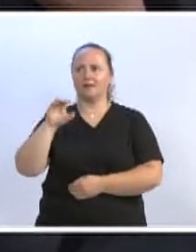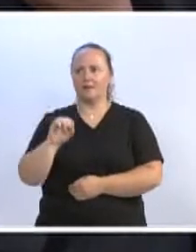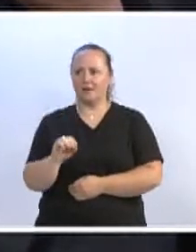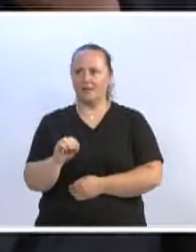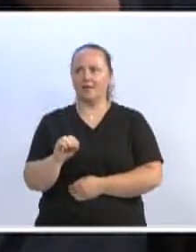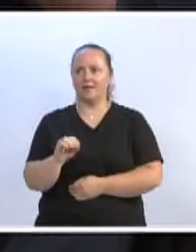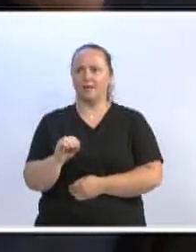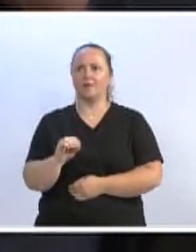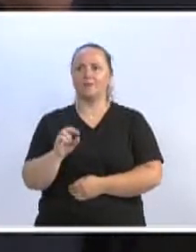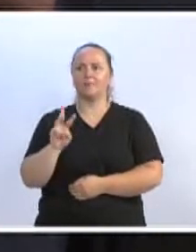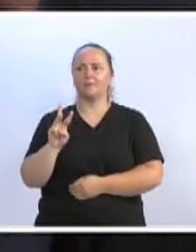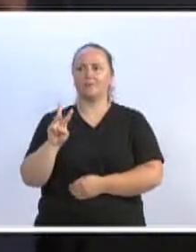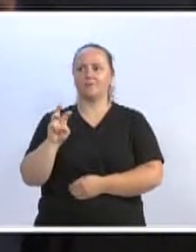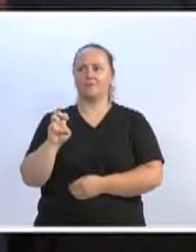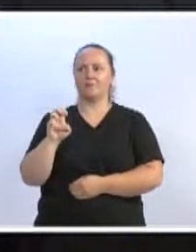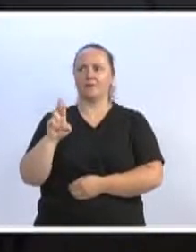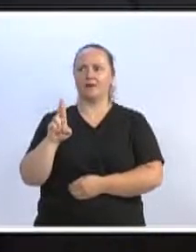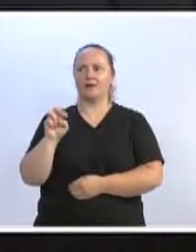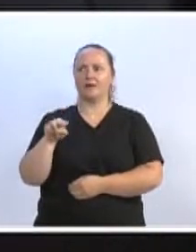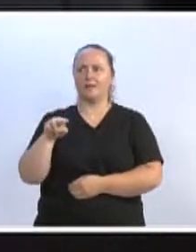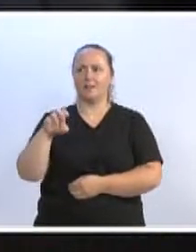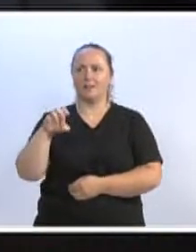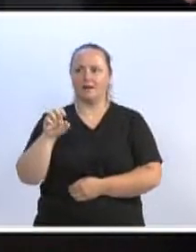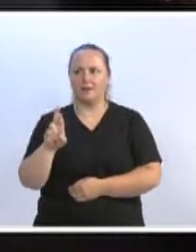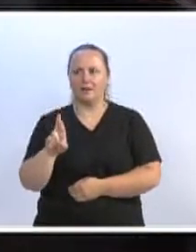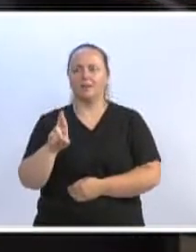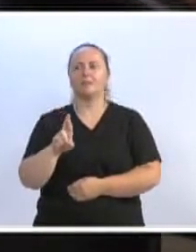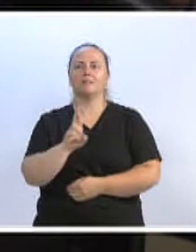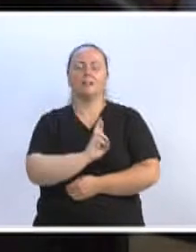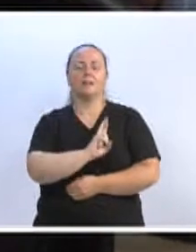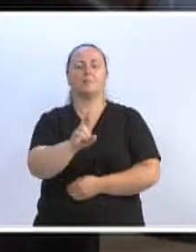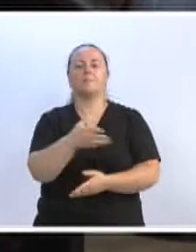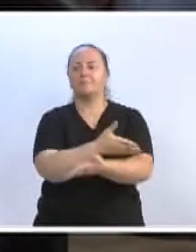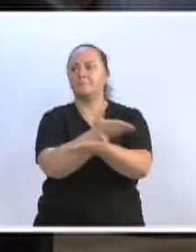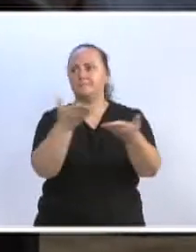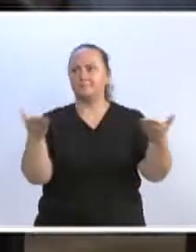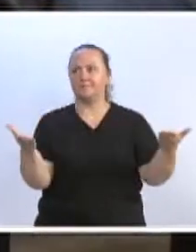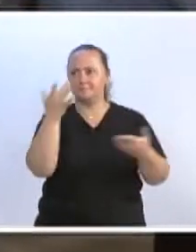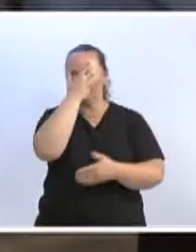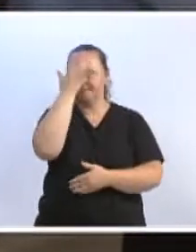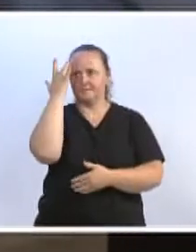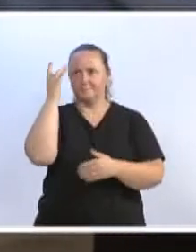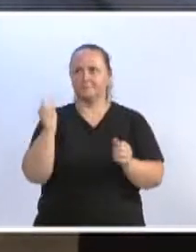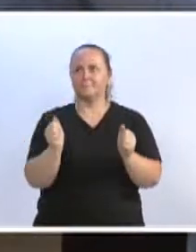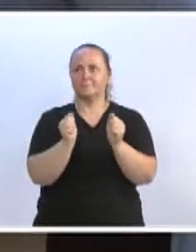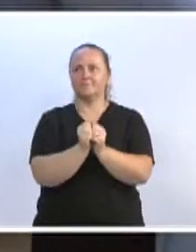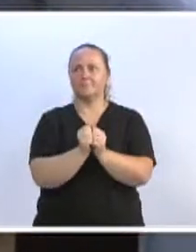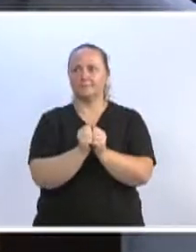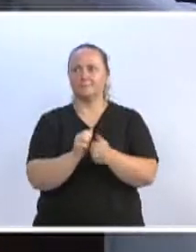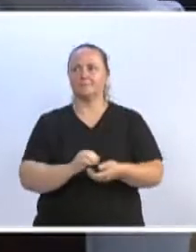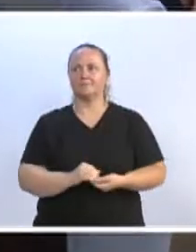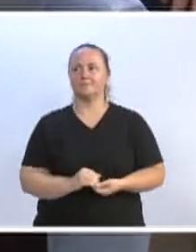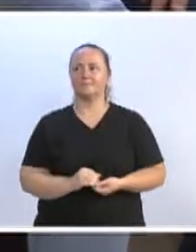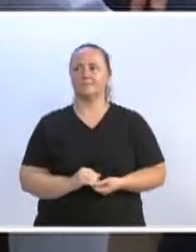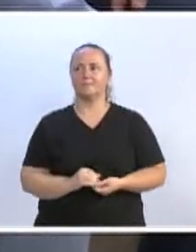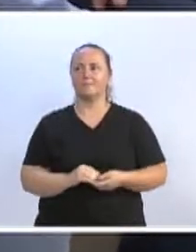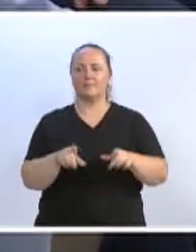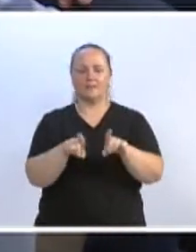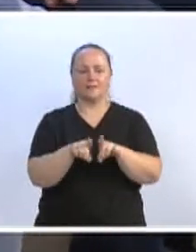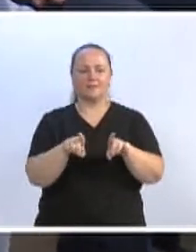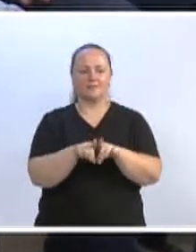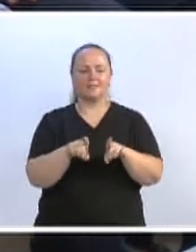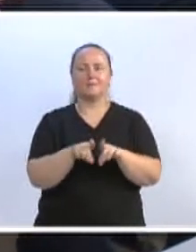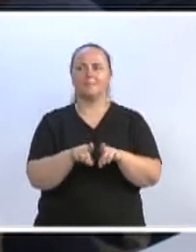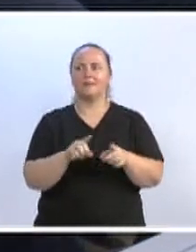o pastor Werner, pastor Linderson. E nesses nomes eu cumprimento também todas as demais pessoas que aqui se encontram, e também a todos que nos